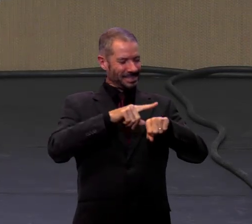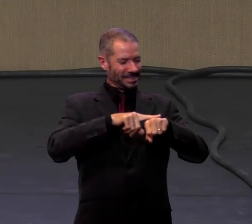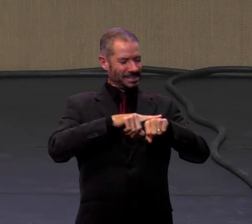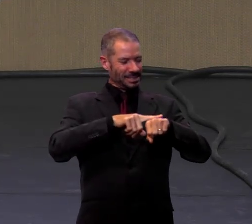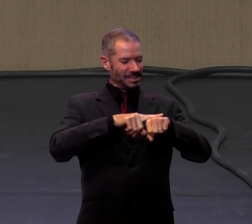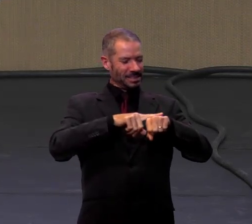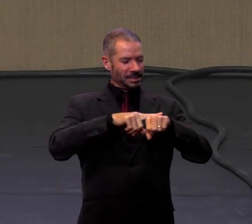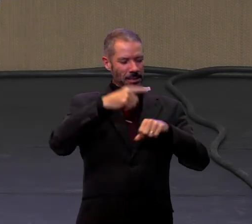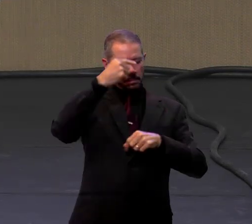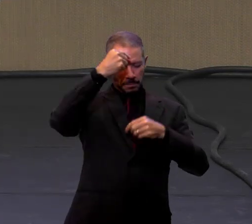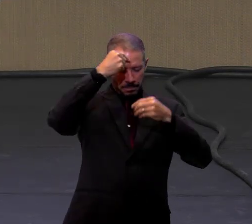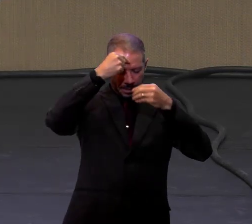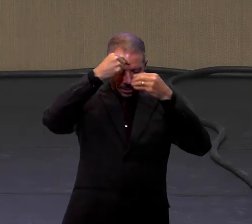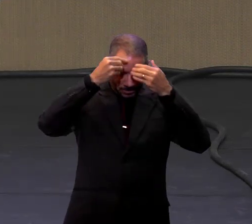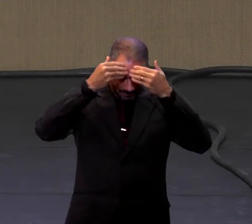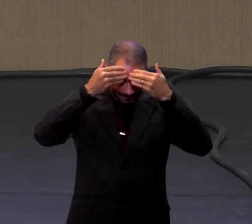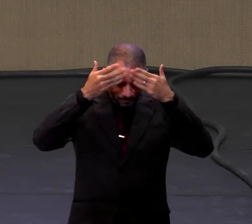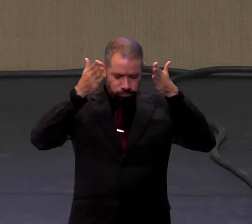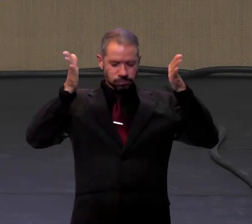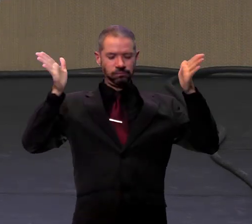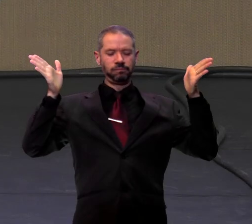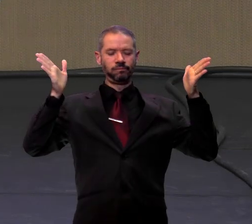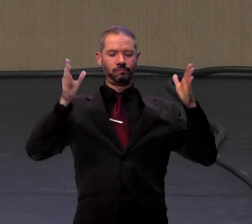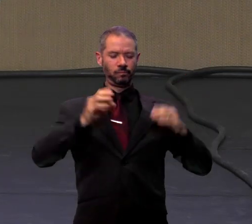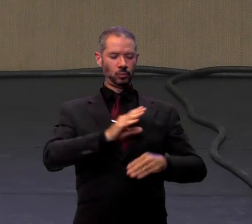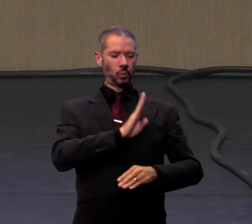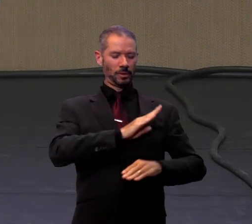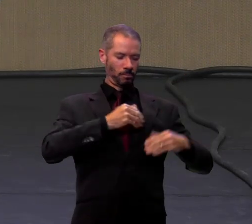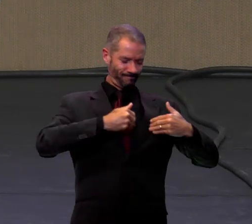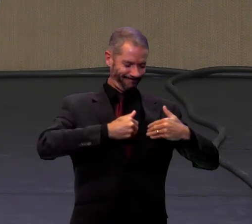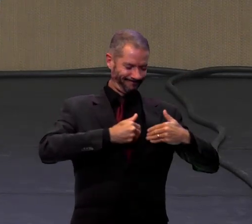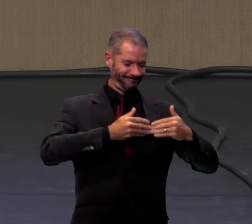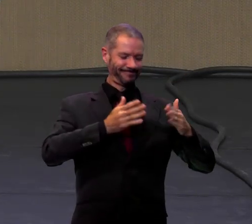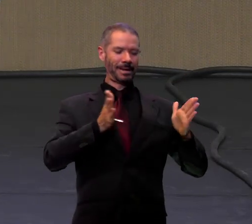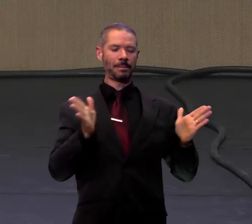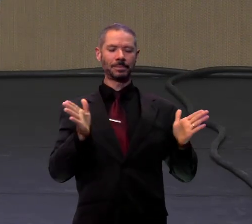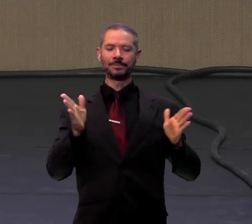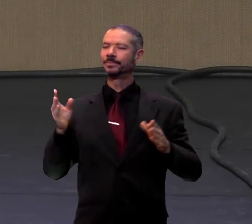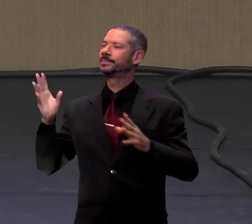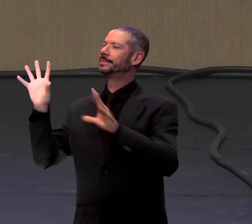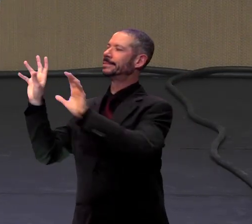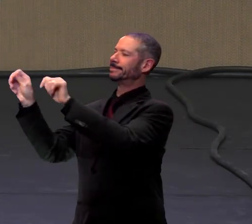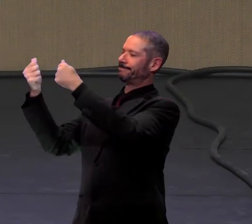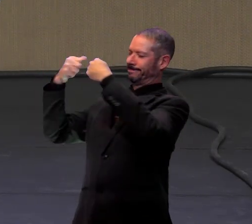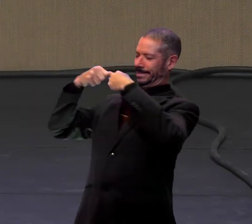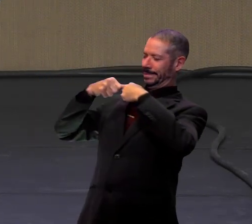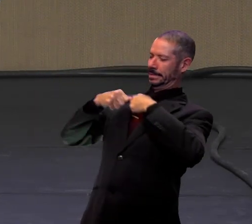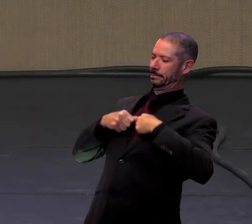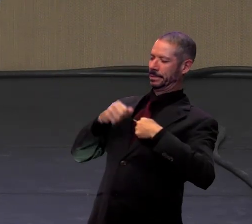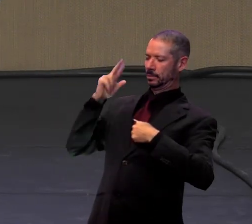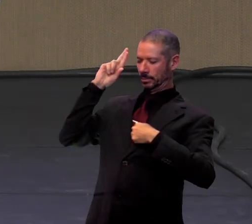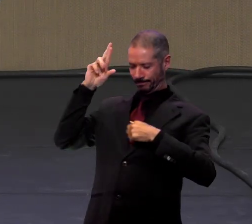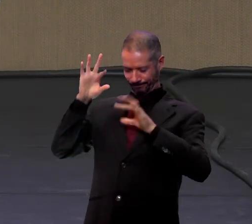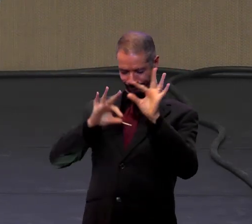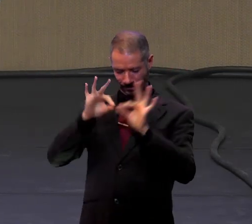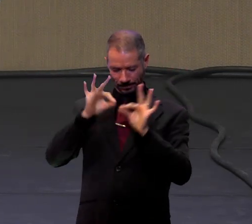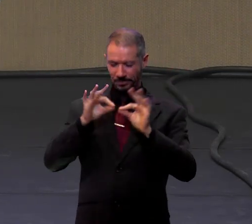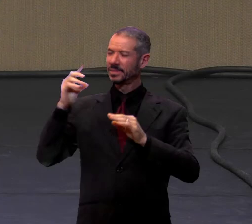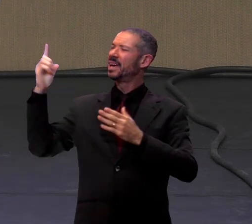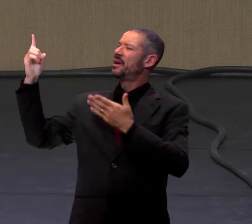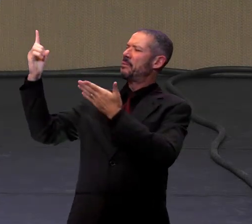abrimos nossa mente, nosso coração, para compreender e receber o que o Senhor preparou.